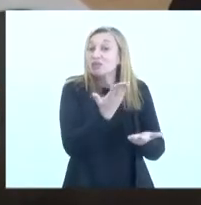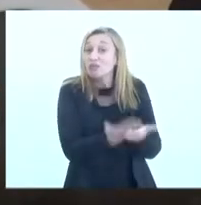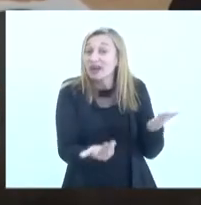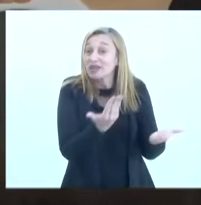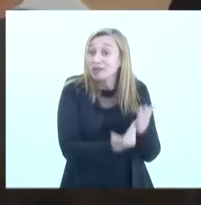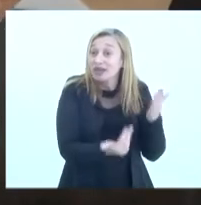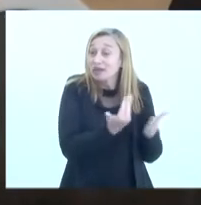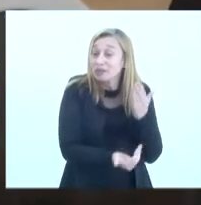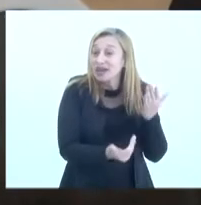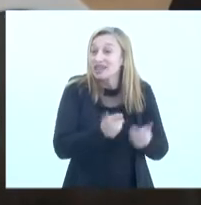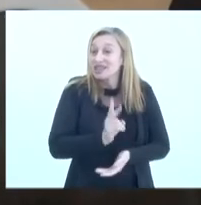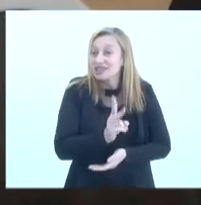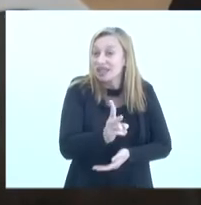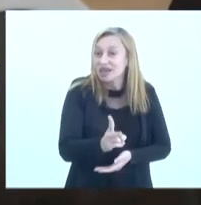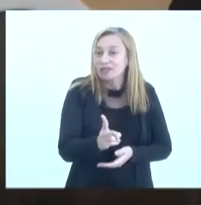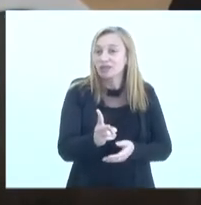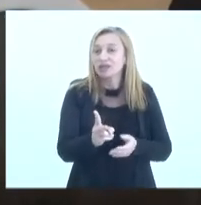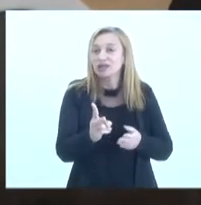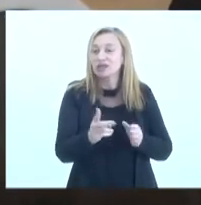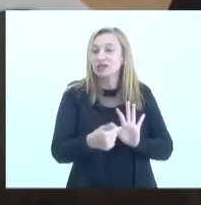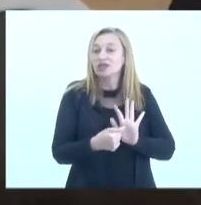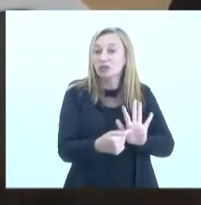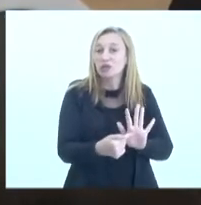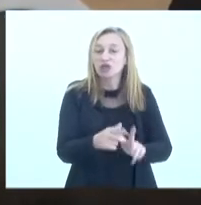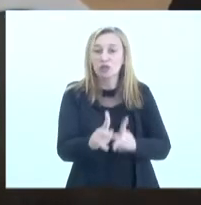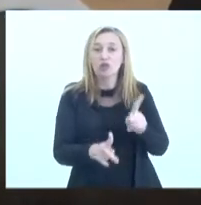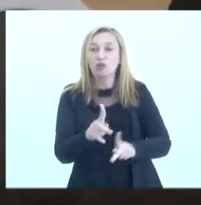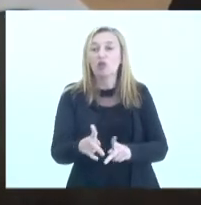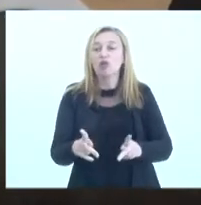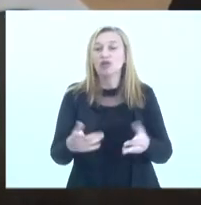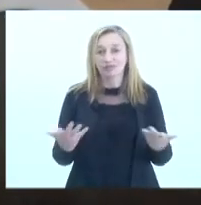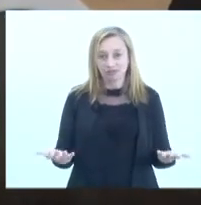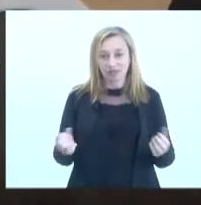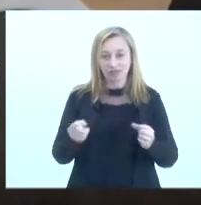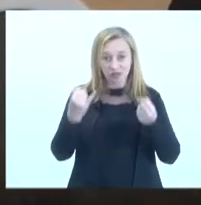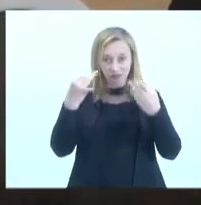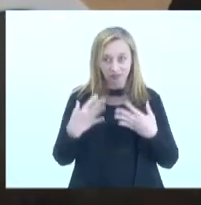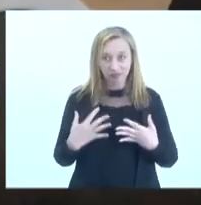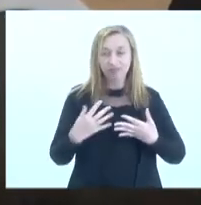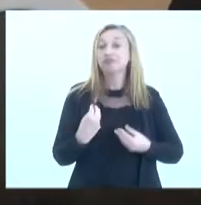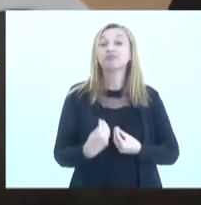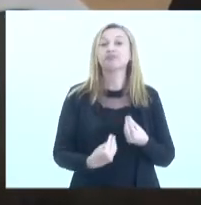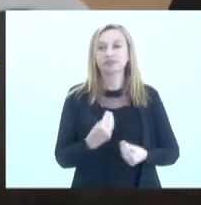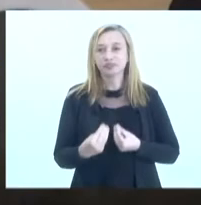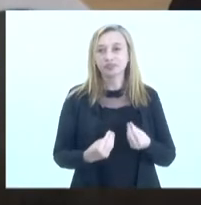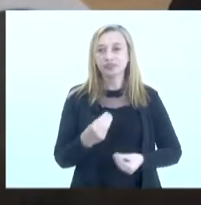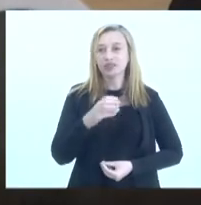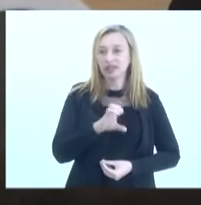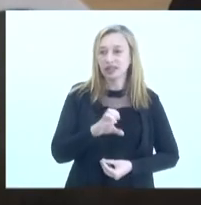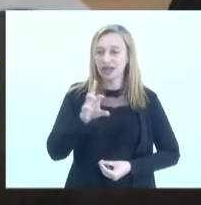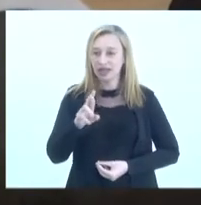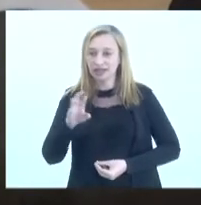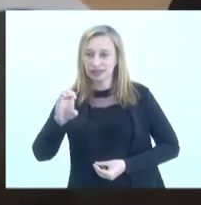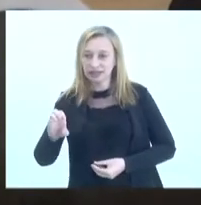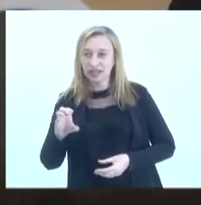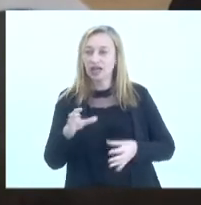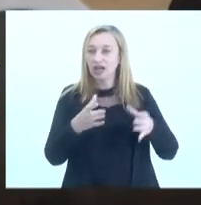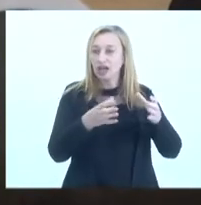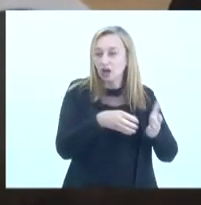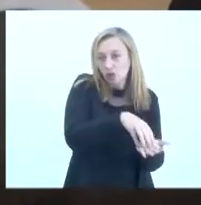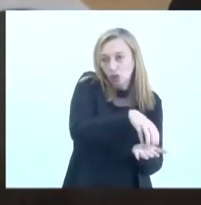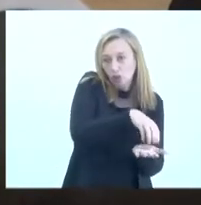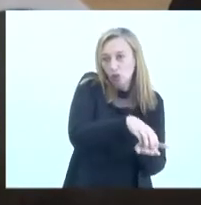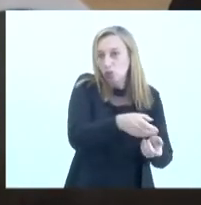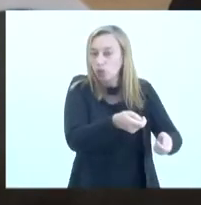o reflexo que a gente vai devolver para a população. Onde eu quero chegar com isso? como o CRC é um órgão de controle,